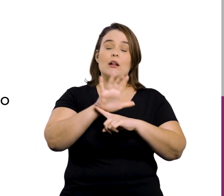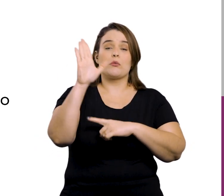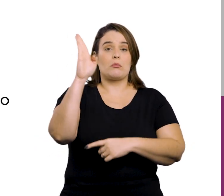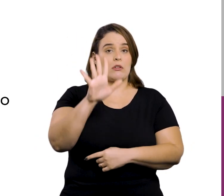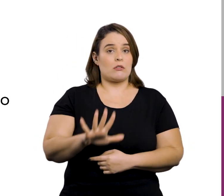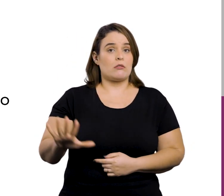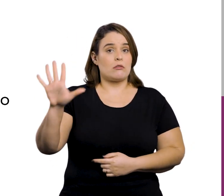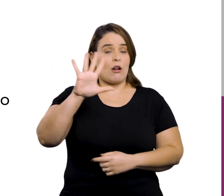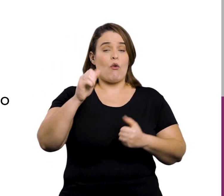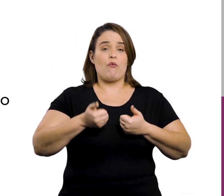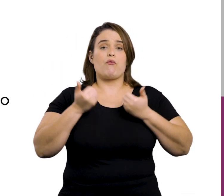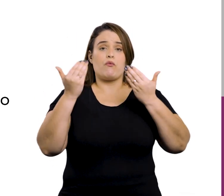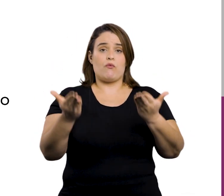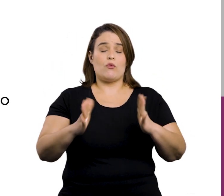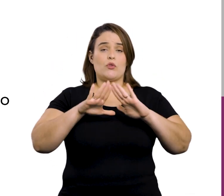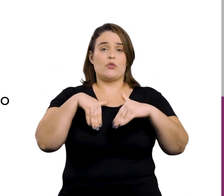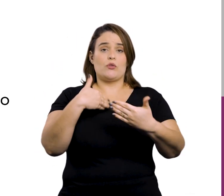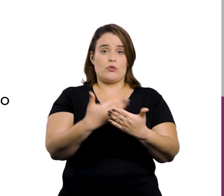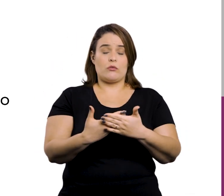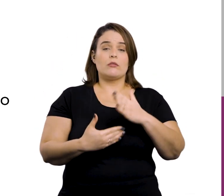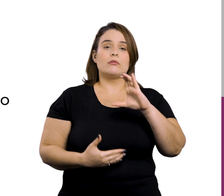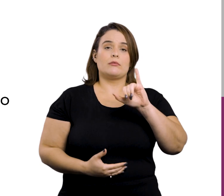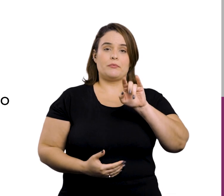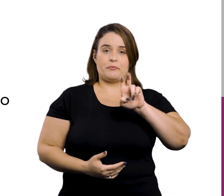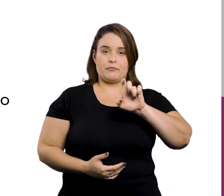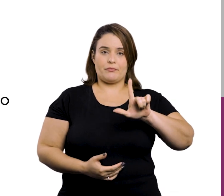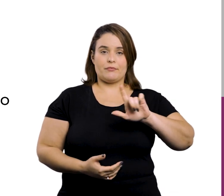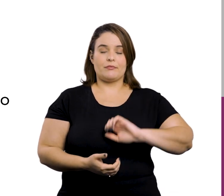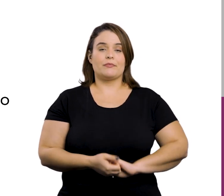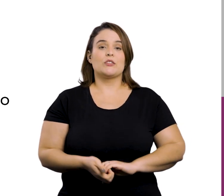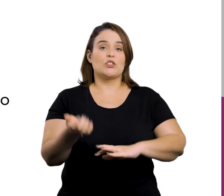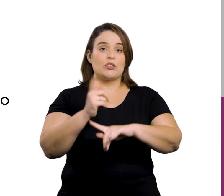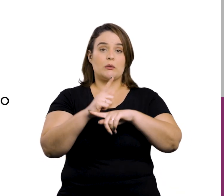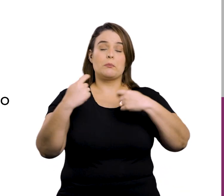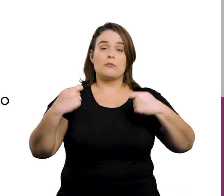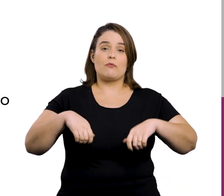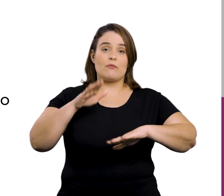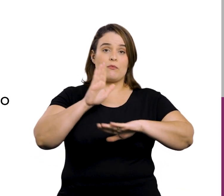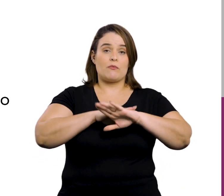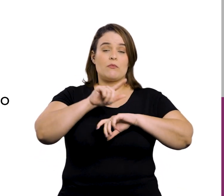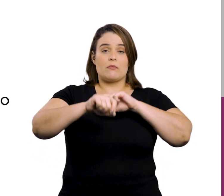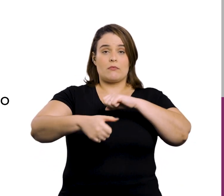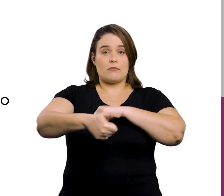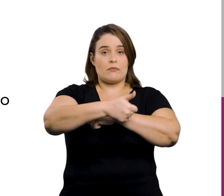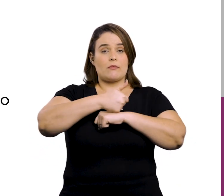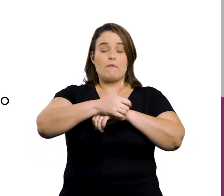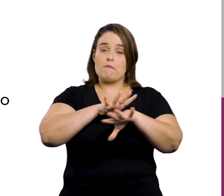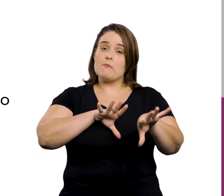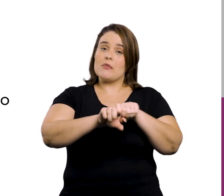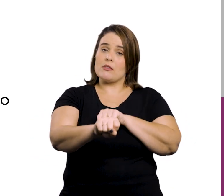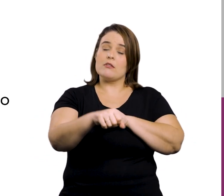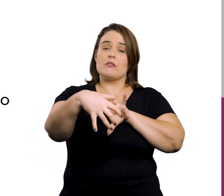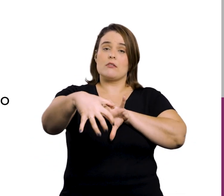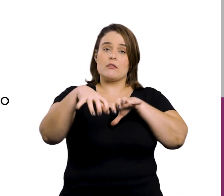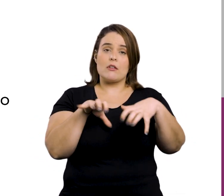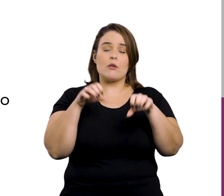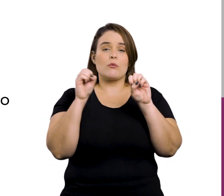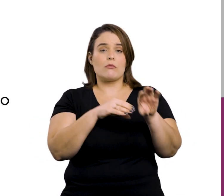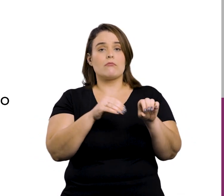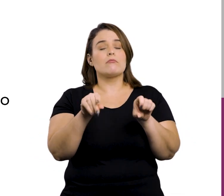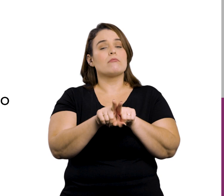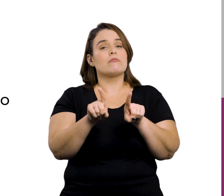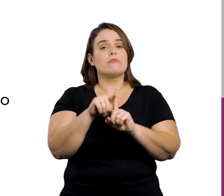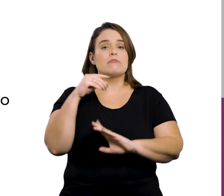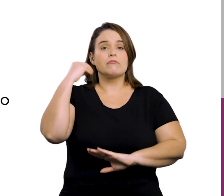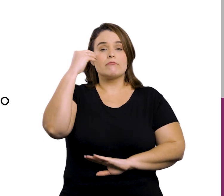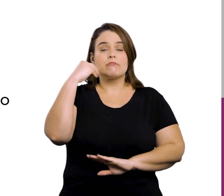brasileiro e ofertada nas escolas civis públicas. A gestão deve ser feita por profissionais com formação na área de educação